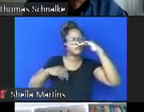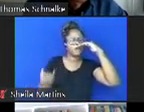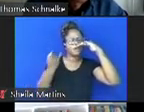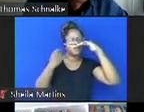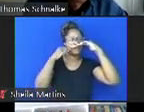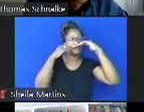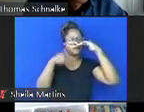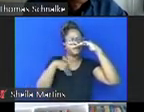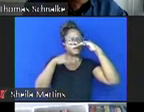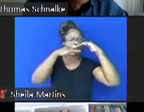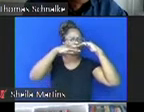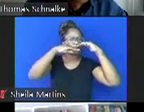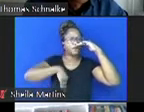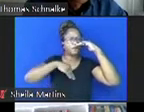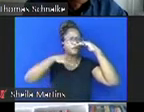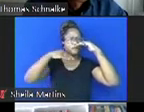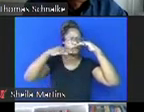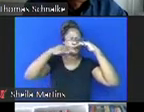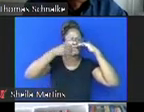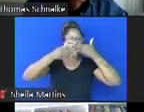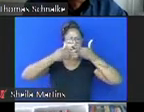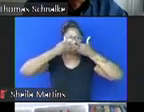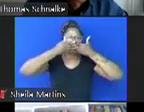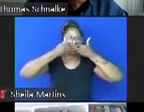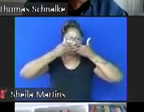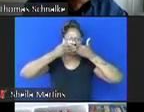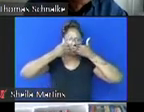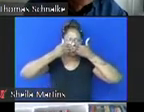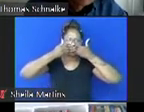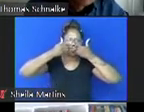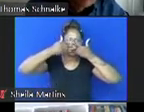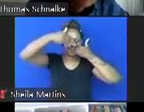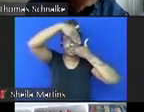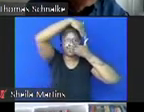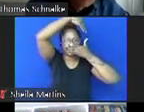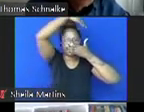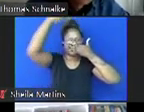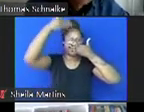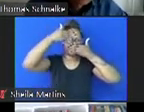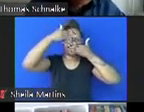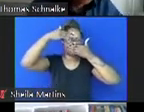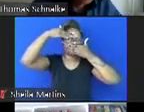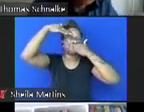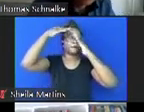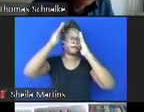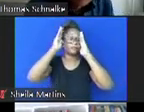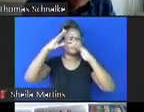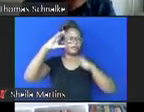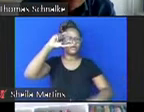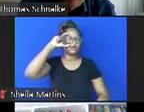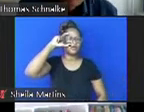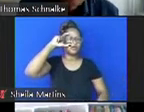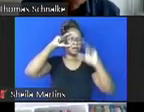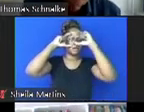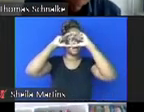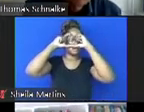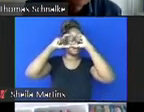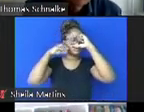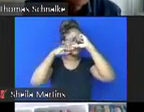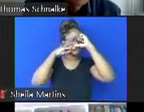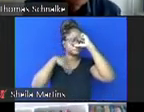foi solicitado que o pano fosse recolocado para cobrir a boca, para que o foco fosse